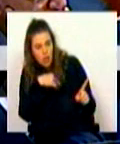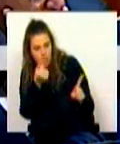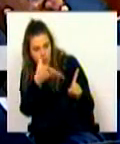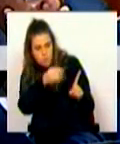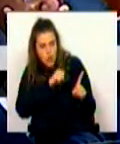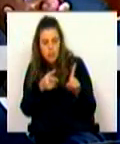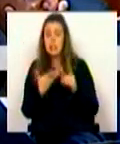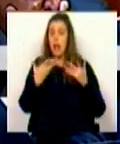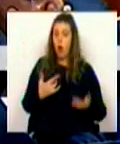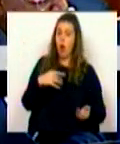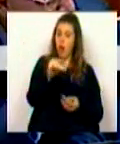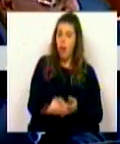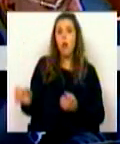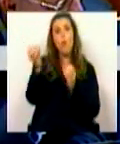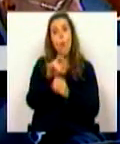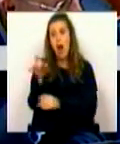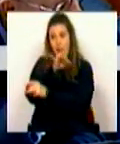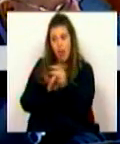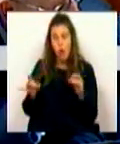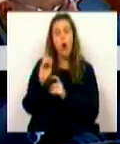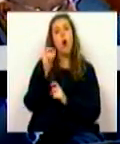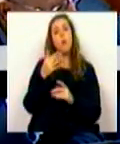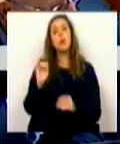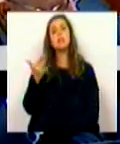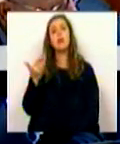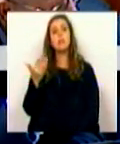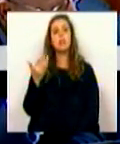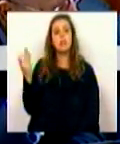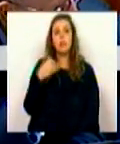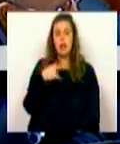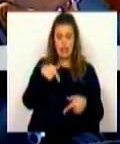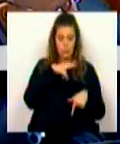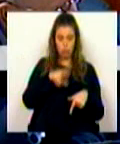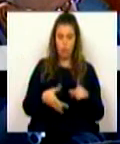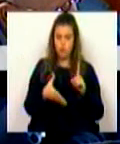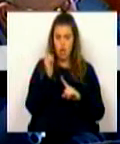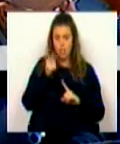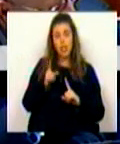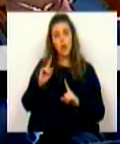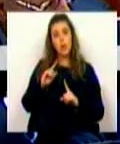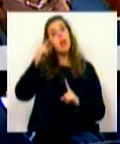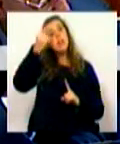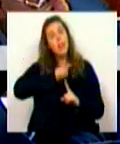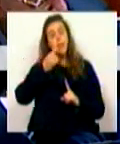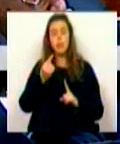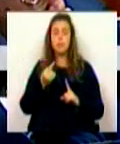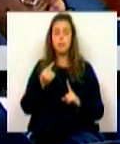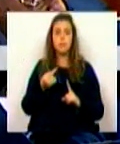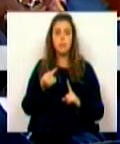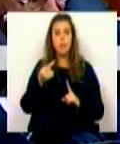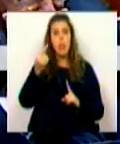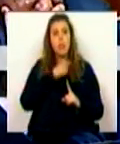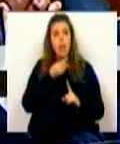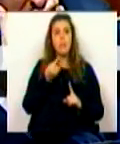são tributados em sítio nenhum na Europa ou que, sobretudo, não são tributados em Portugal e que têm que ser e que têm que vir para